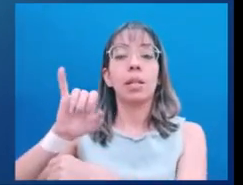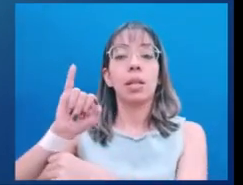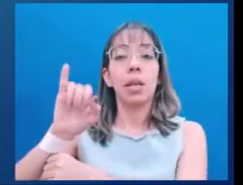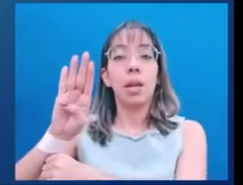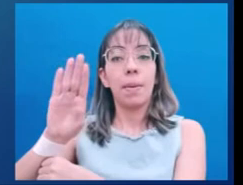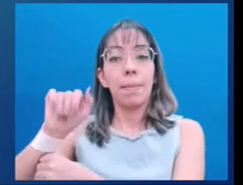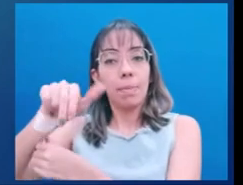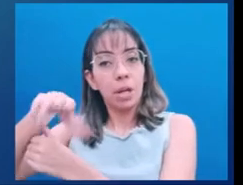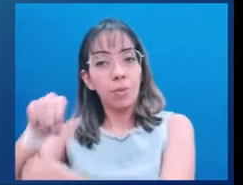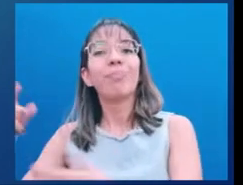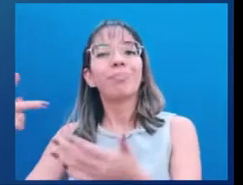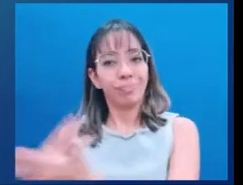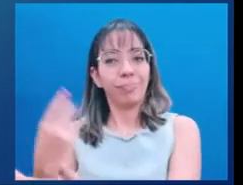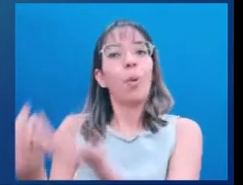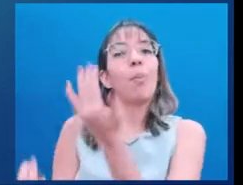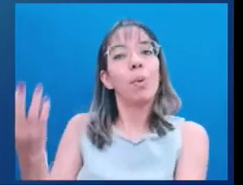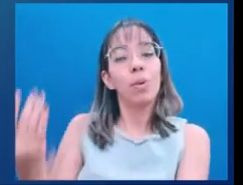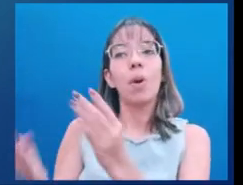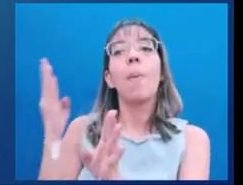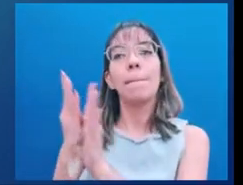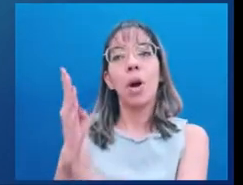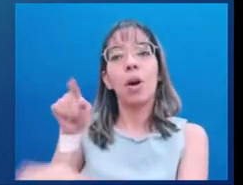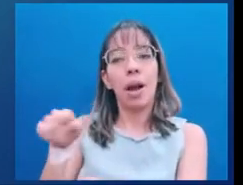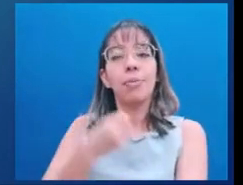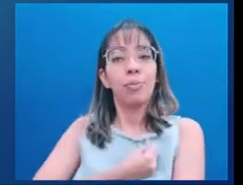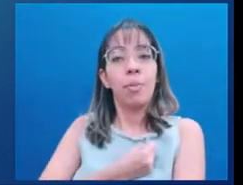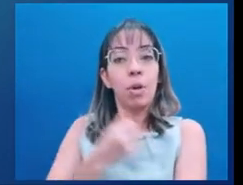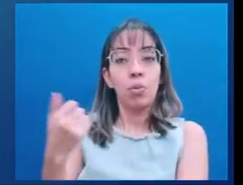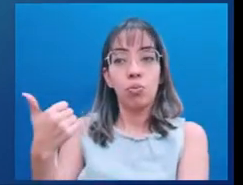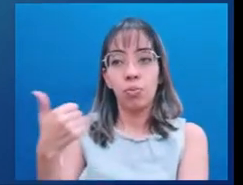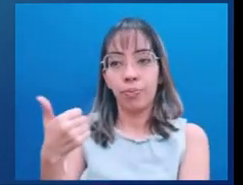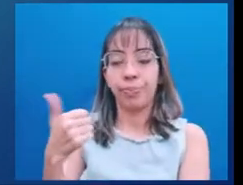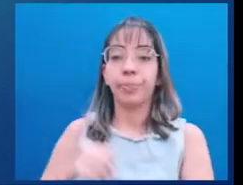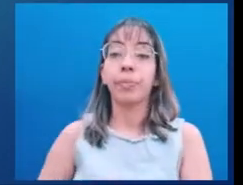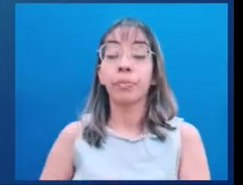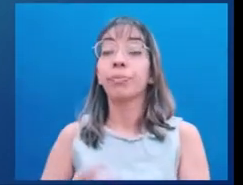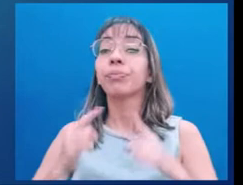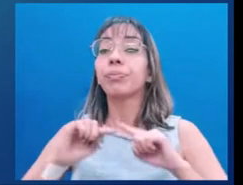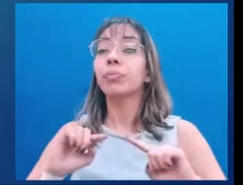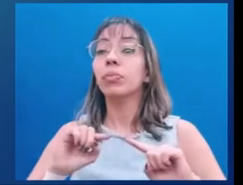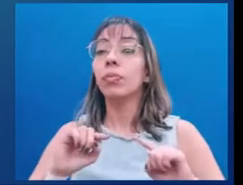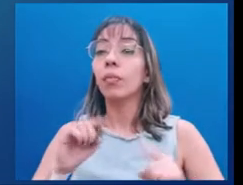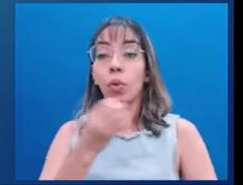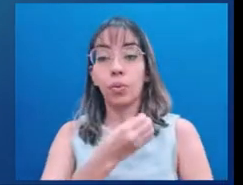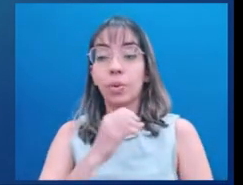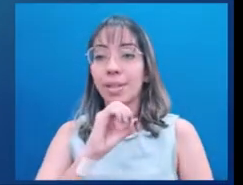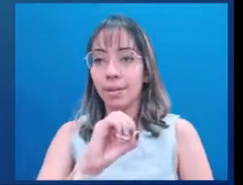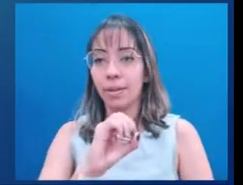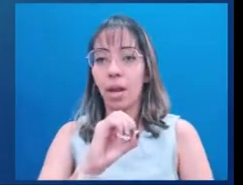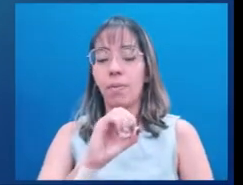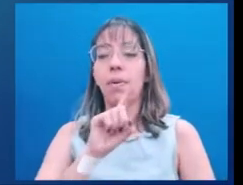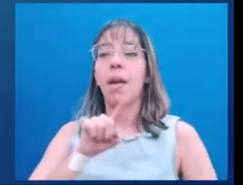zero, né, quando eu tenho lá a numeração zero dentro desse losango, são substâncias que em incêndio não oferecem risco maior, além